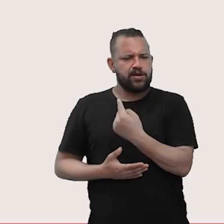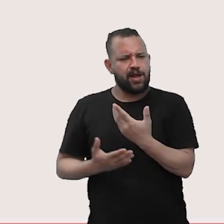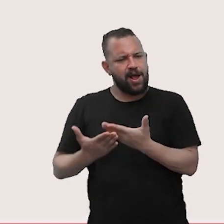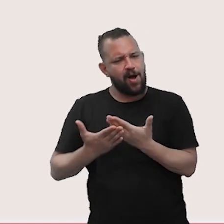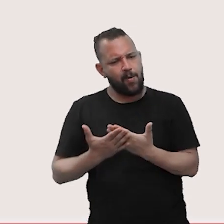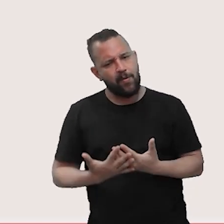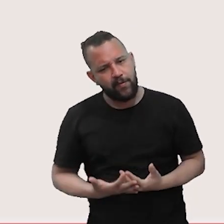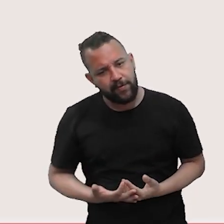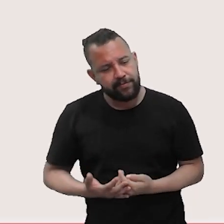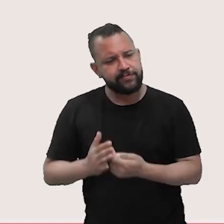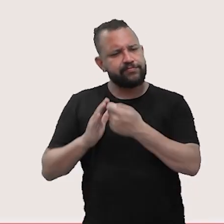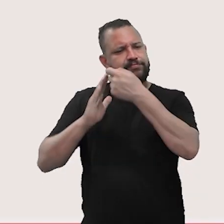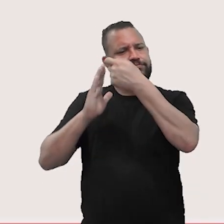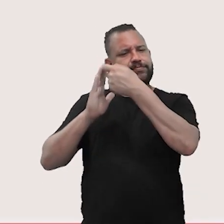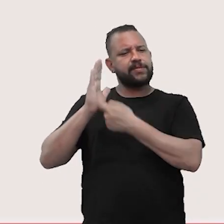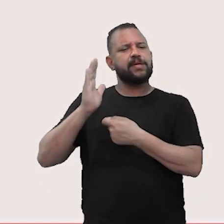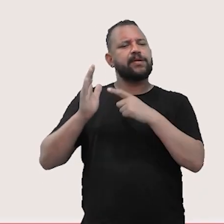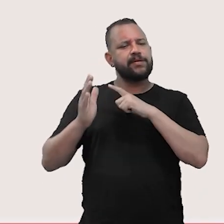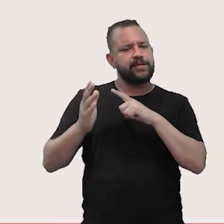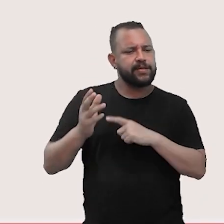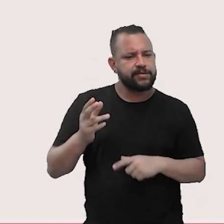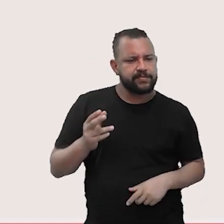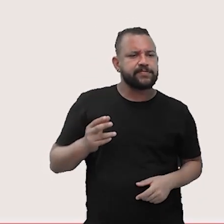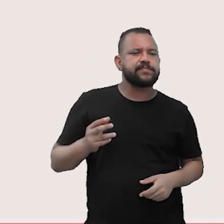texto apresenta a função